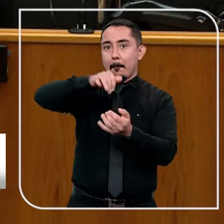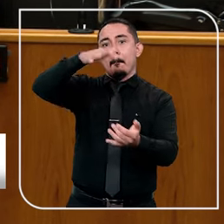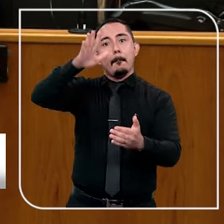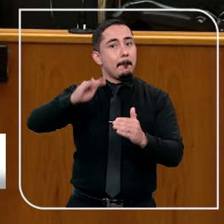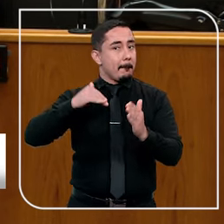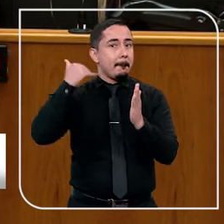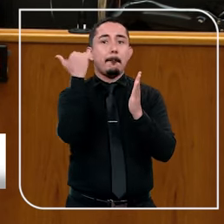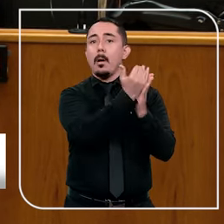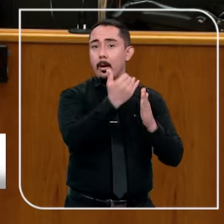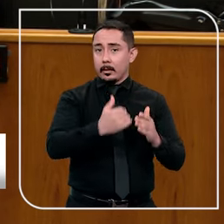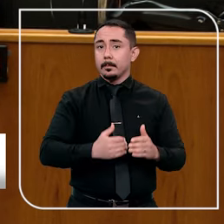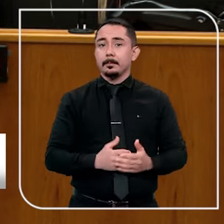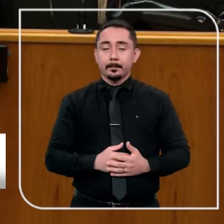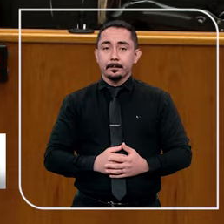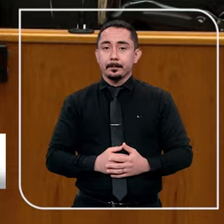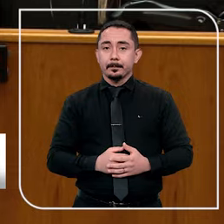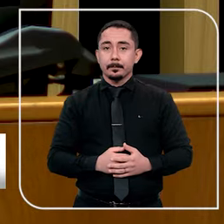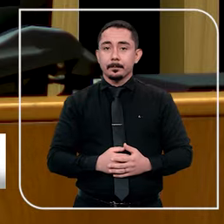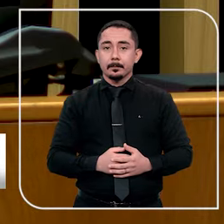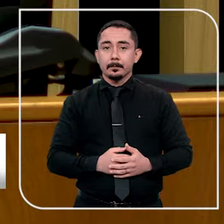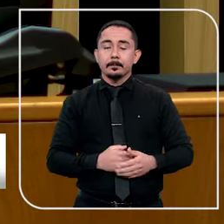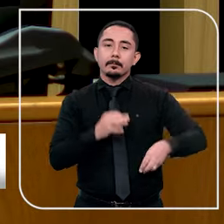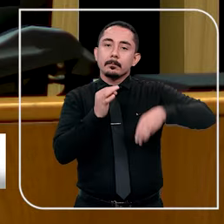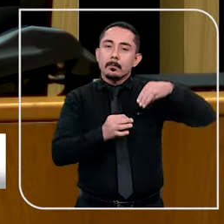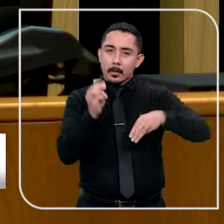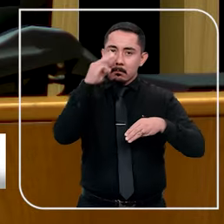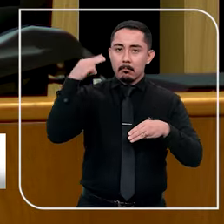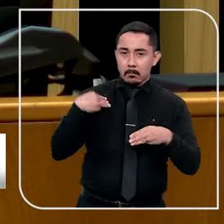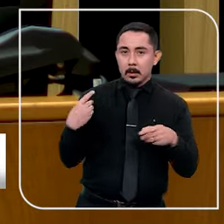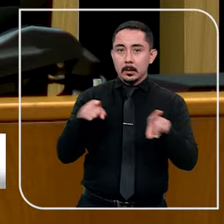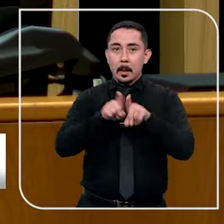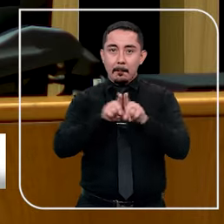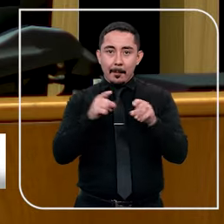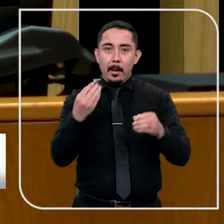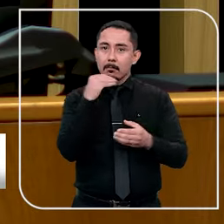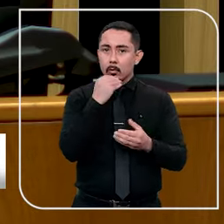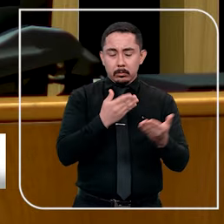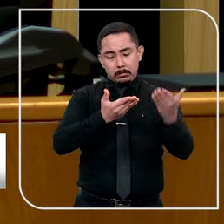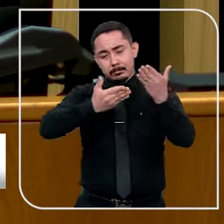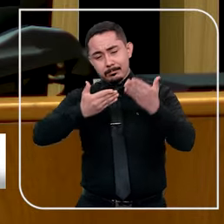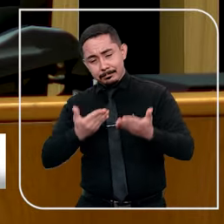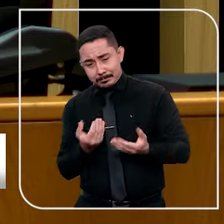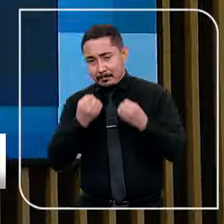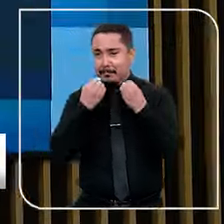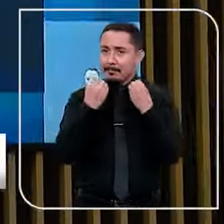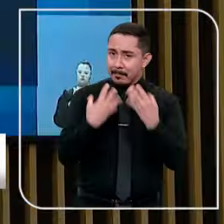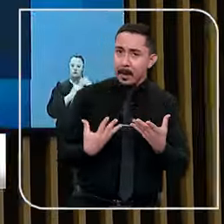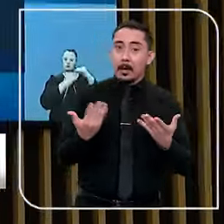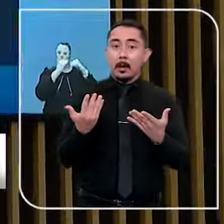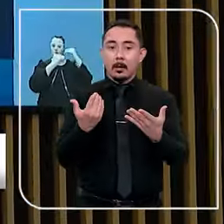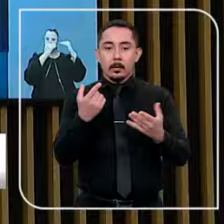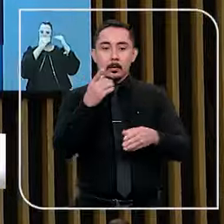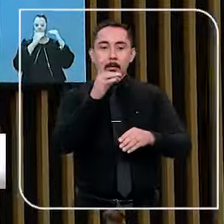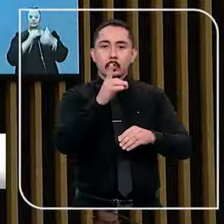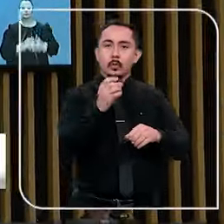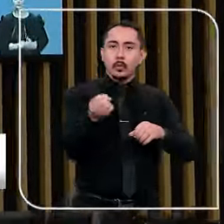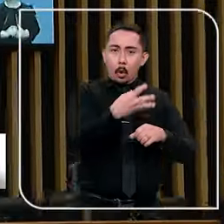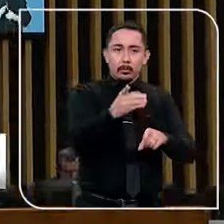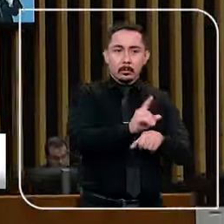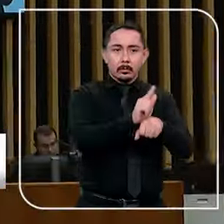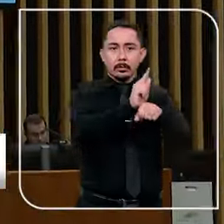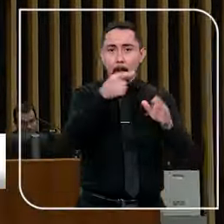de processos durante o plantão a ministra Maria Teresa de Assis Moura aproveitou para dar boas-vindas aos novos dirigentes do